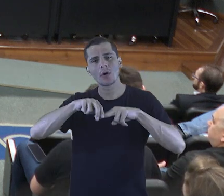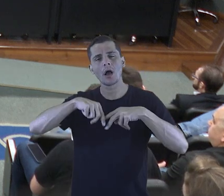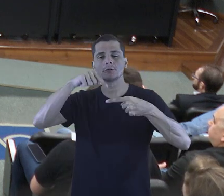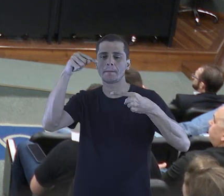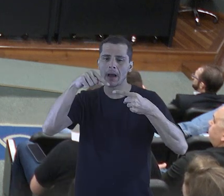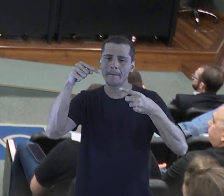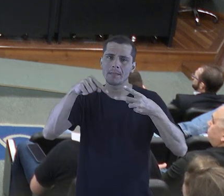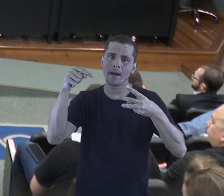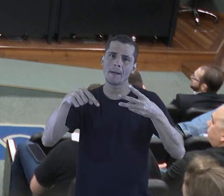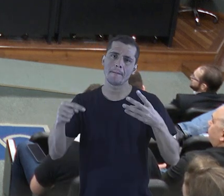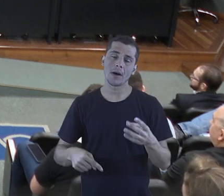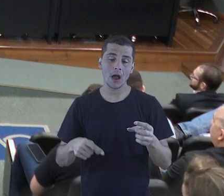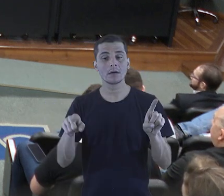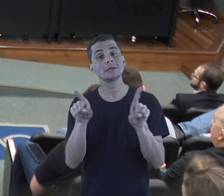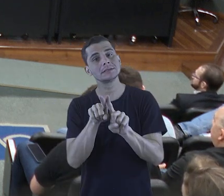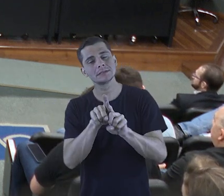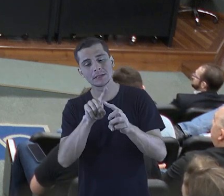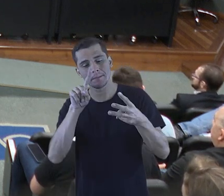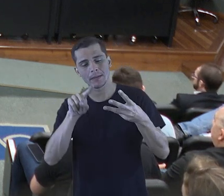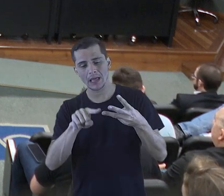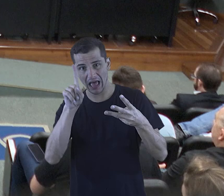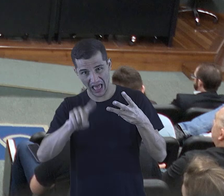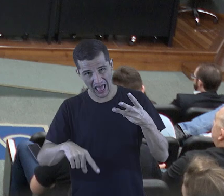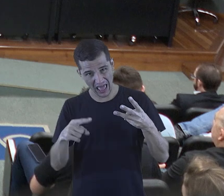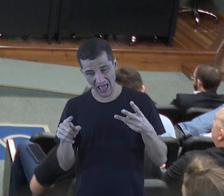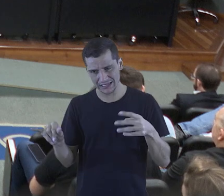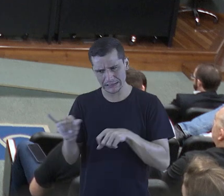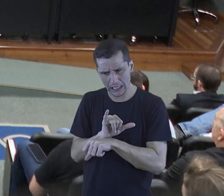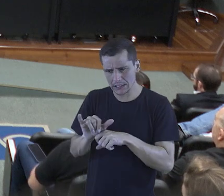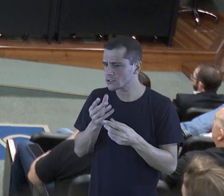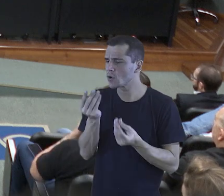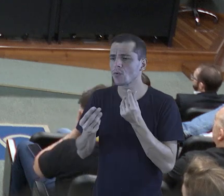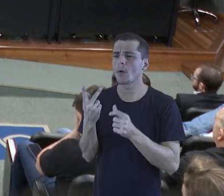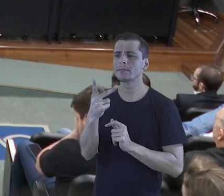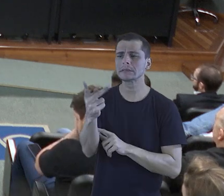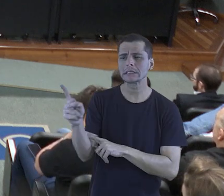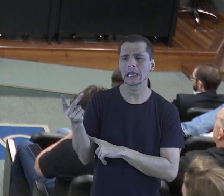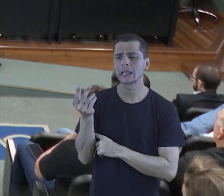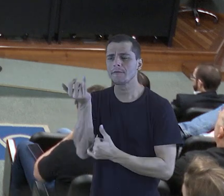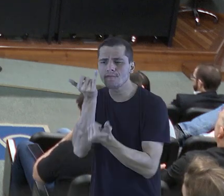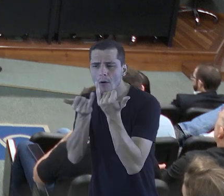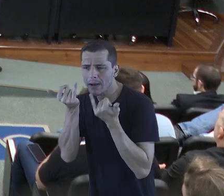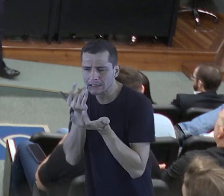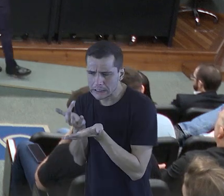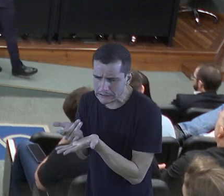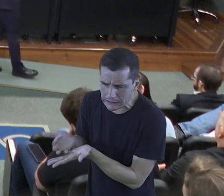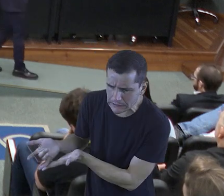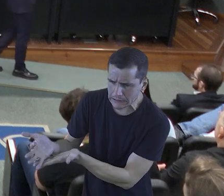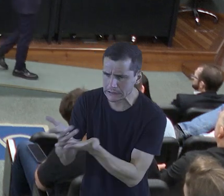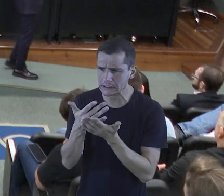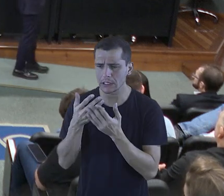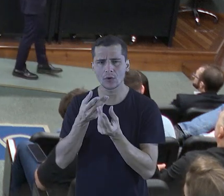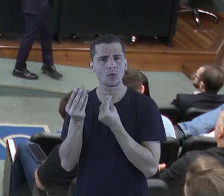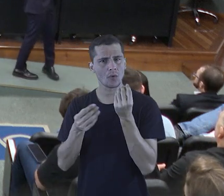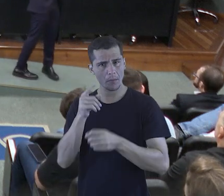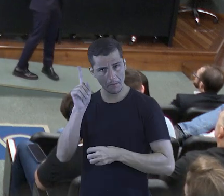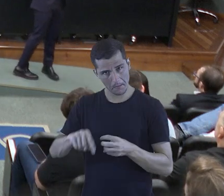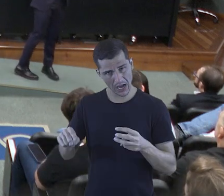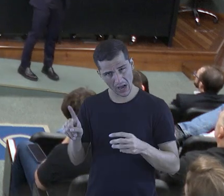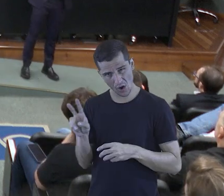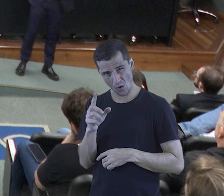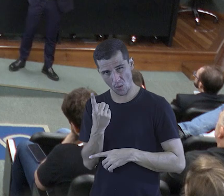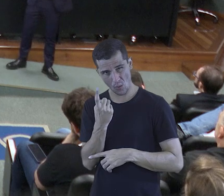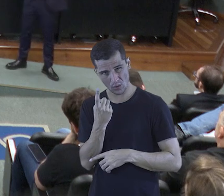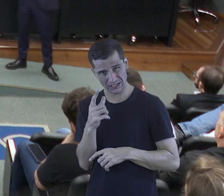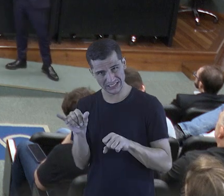desse dado e se é só daquela forma que você consegue tratar aquela informação que você precisa, coletando aquele dado, a